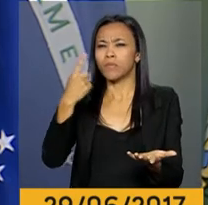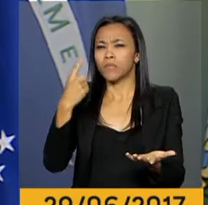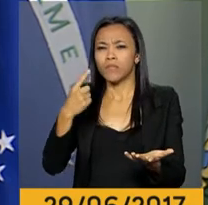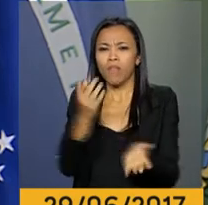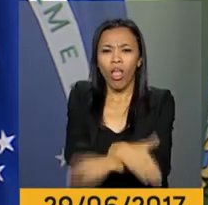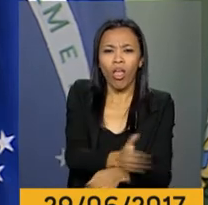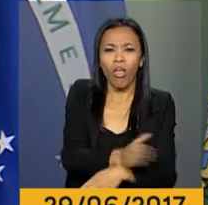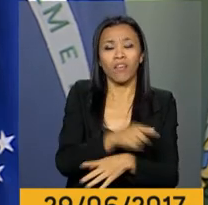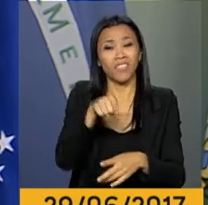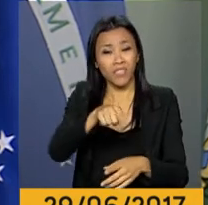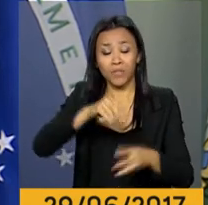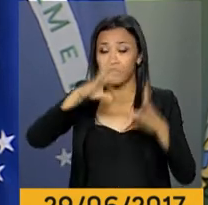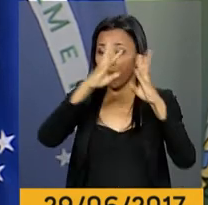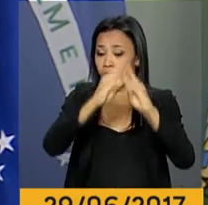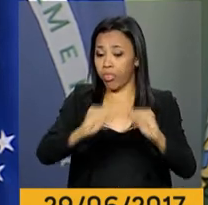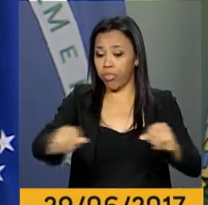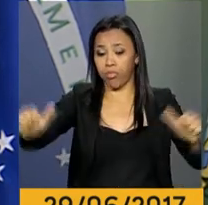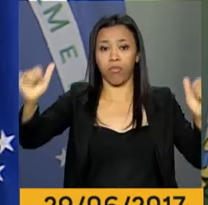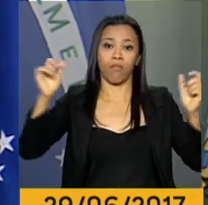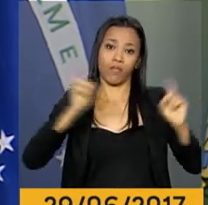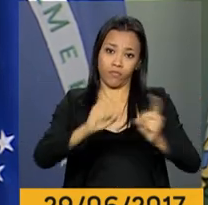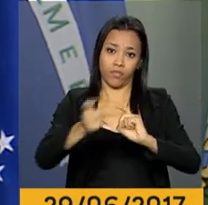e instituições